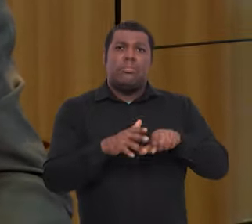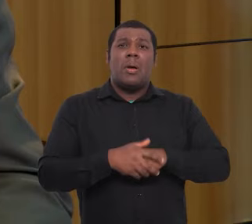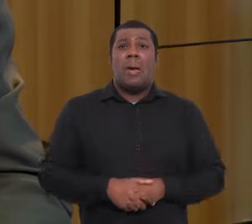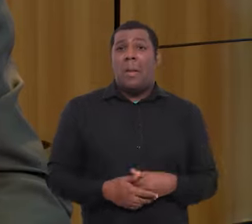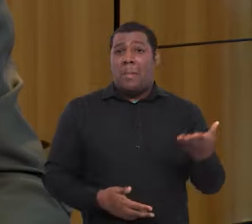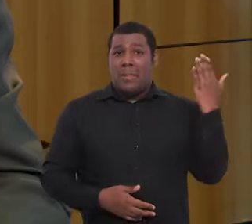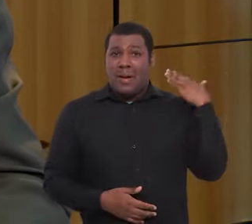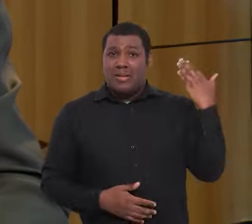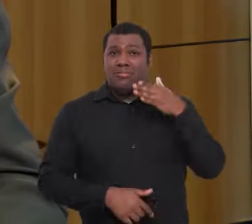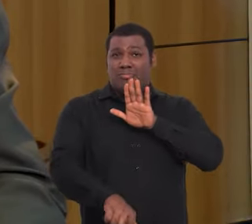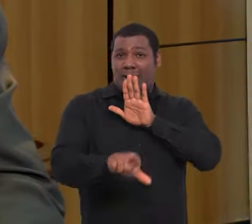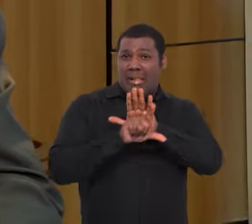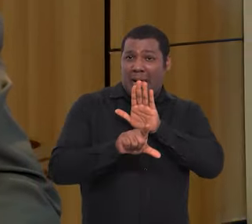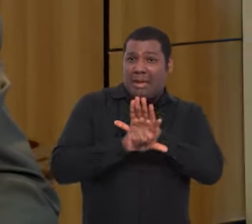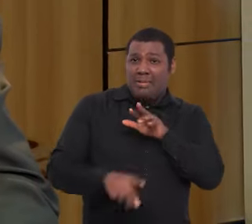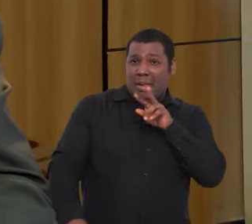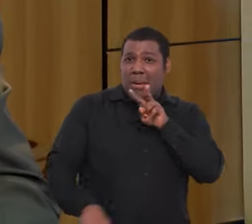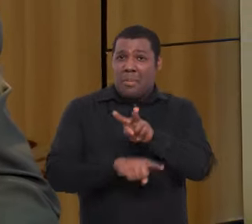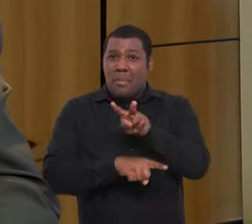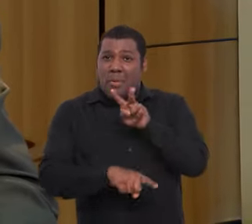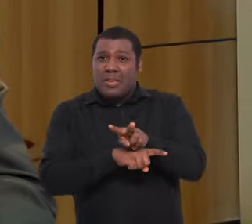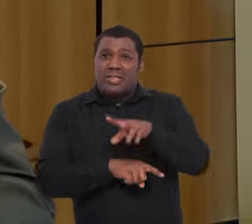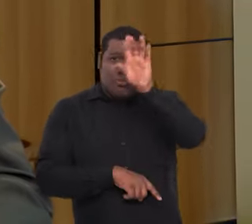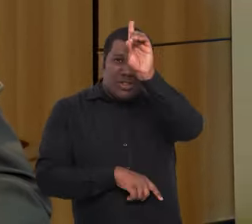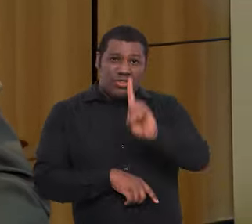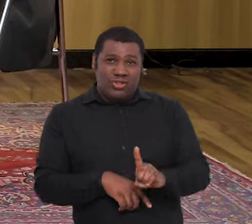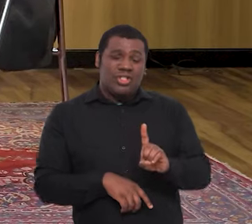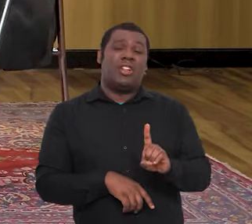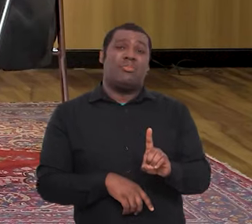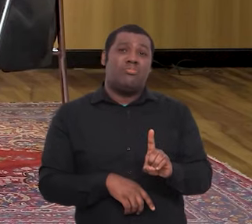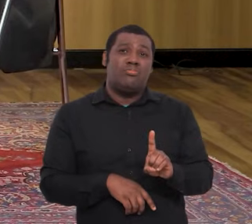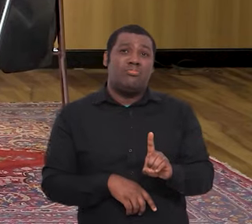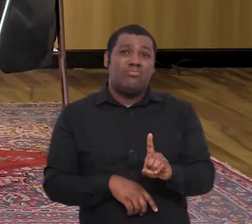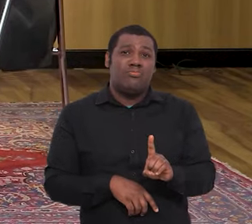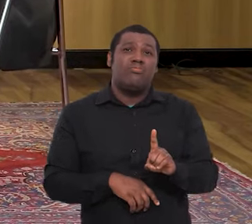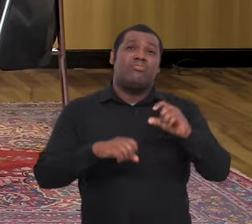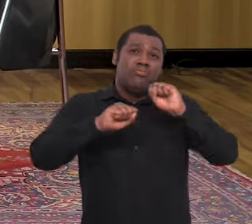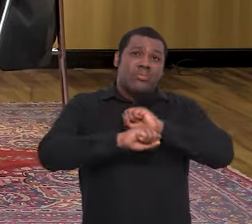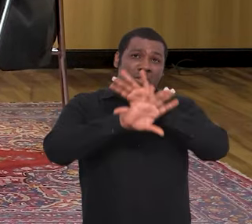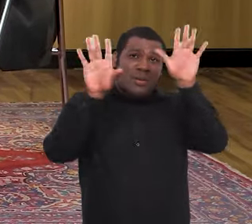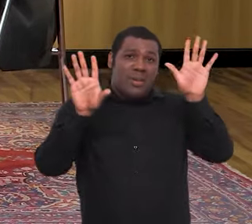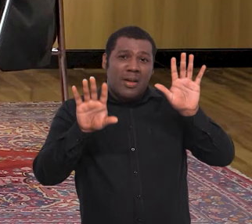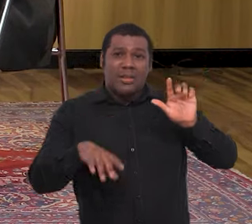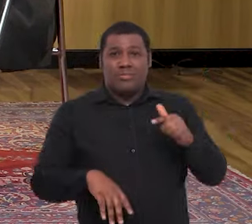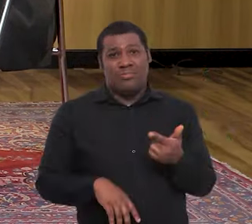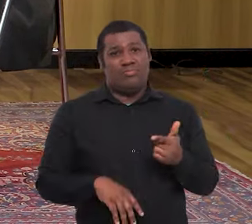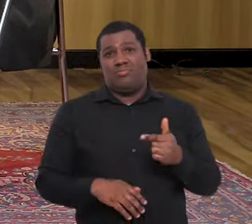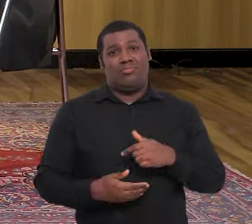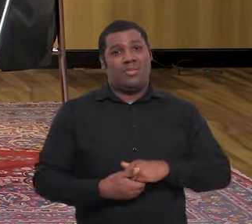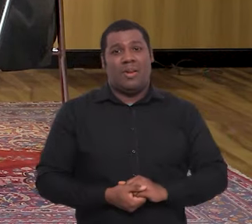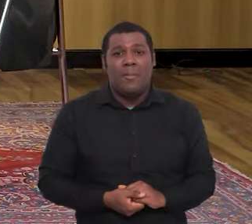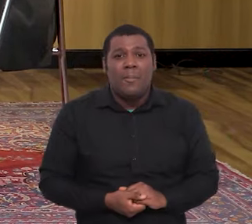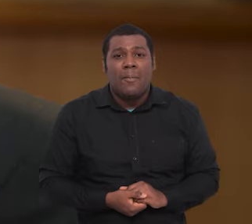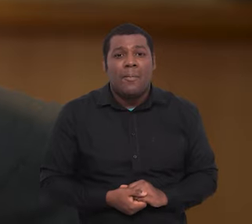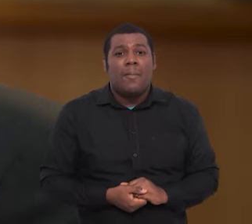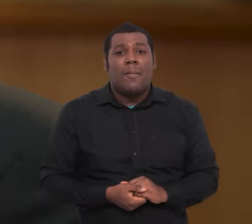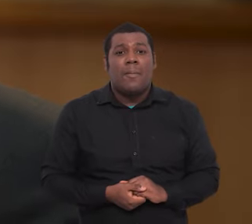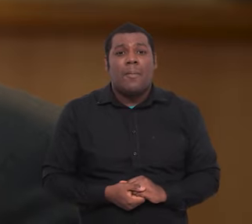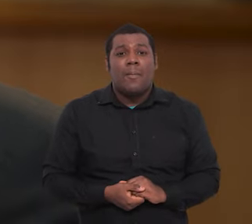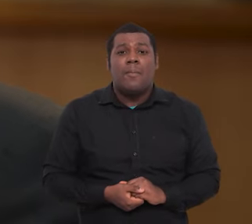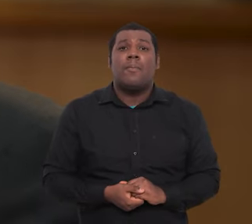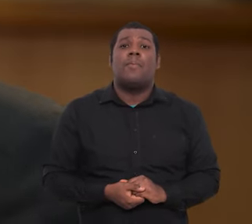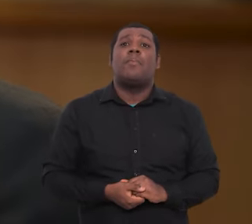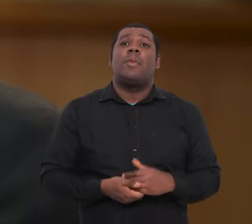proteção eles queriam portanto direitos pediam direitos transpar mas diz olha mas nós